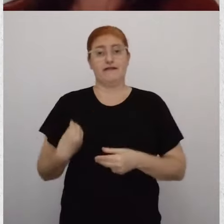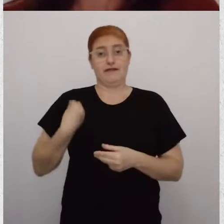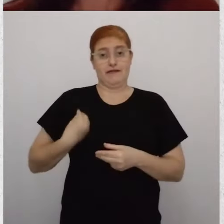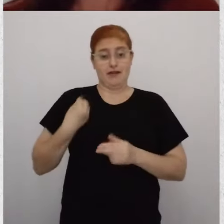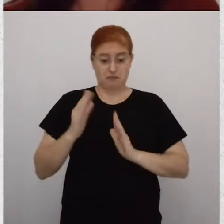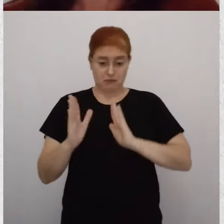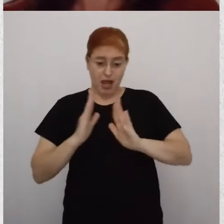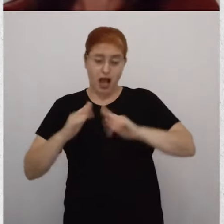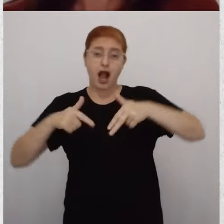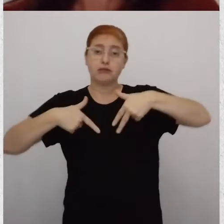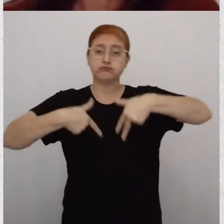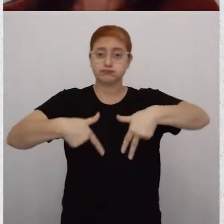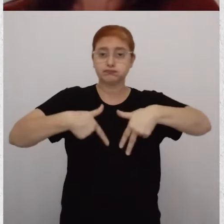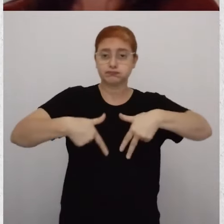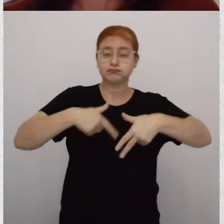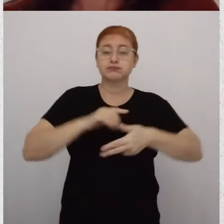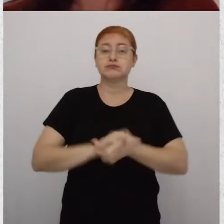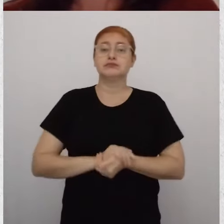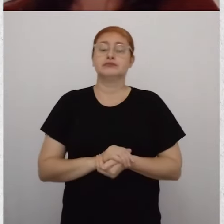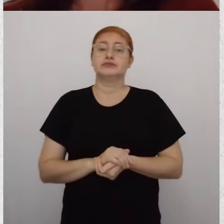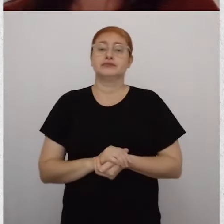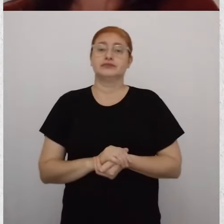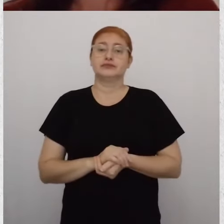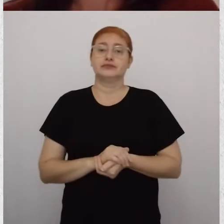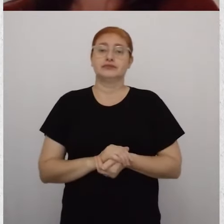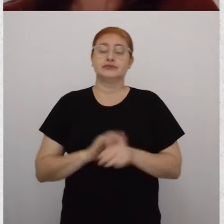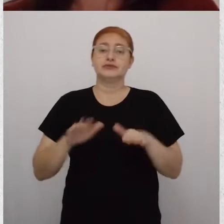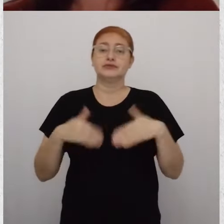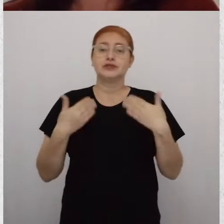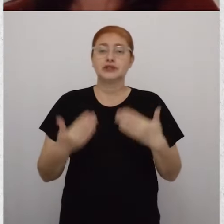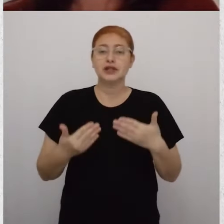na militância. E assim é